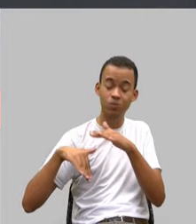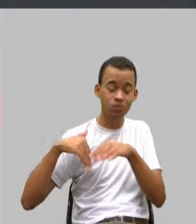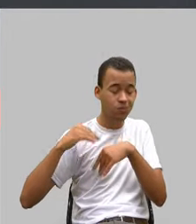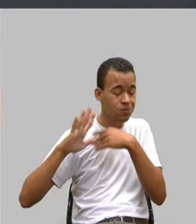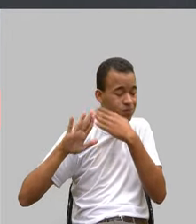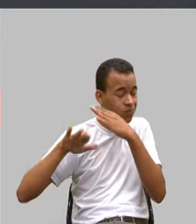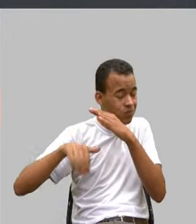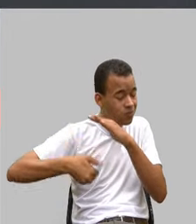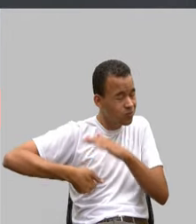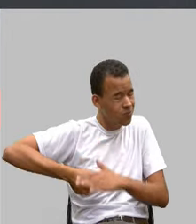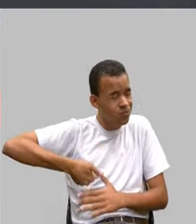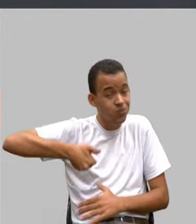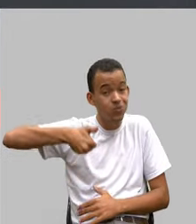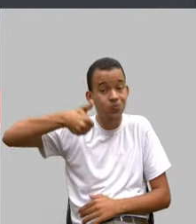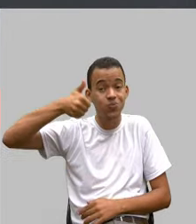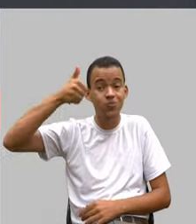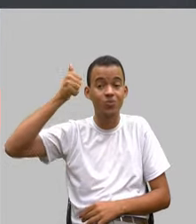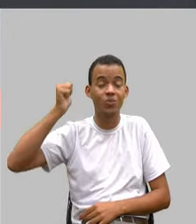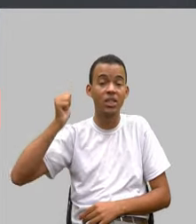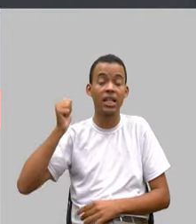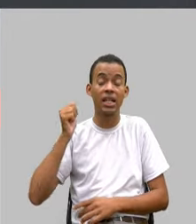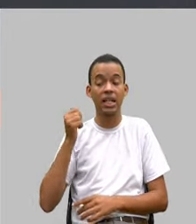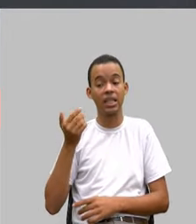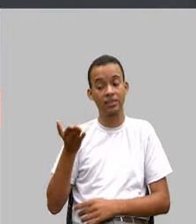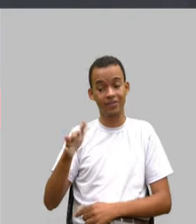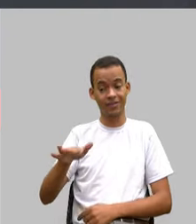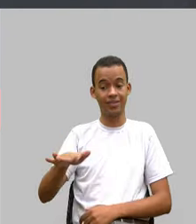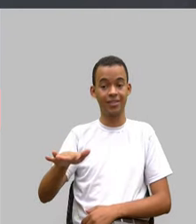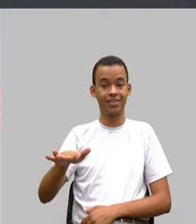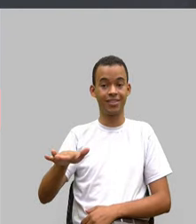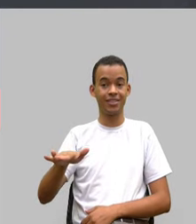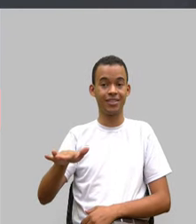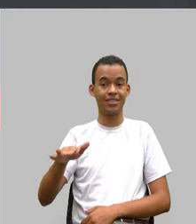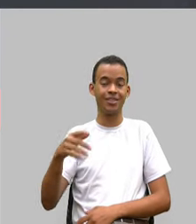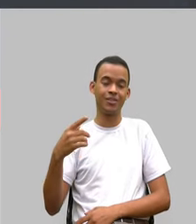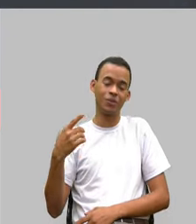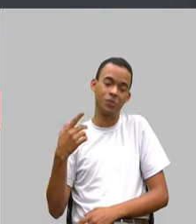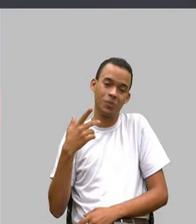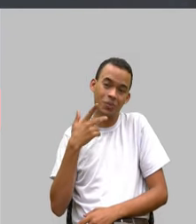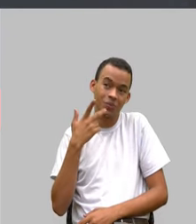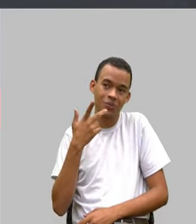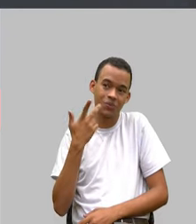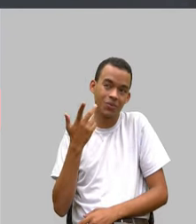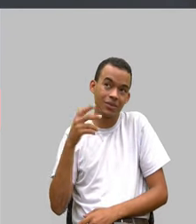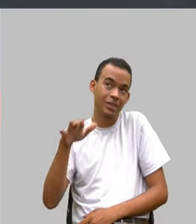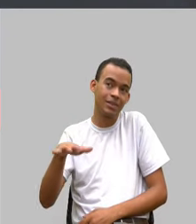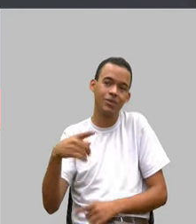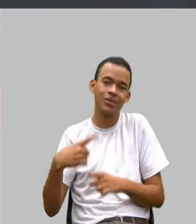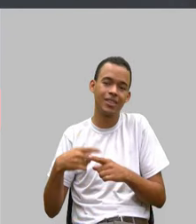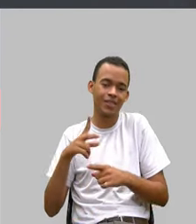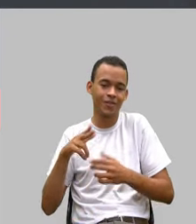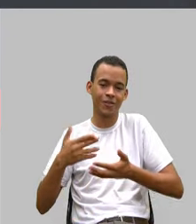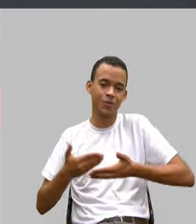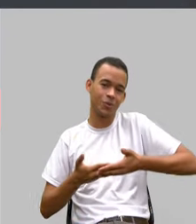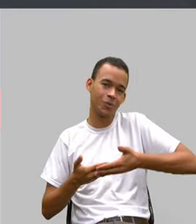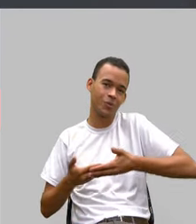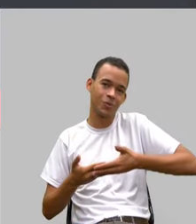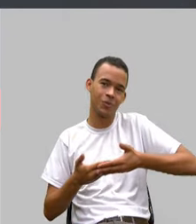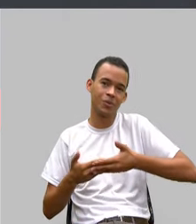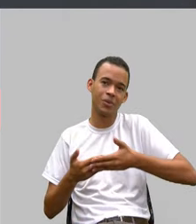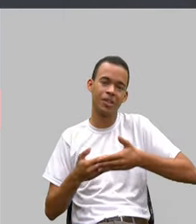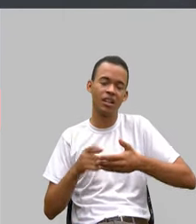eu falo uma criança porque meu filho era meu bebê grande né ele era puro demais sem nenhuma